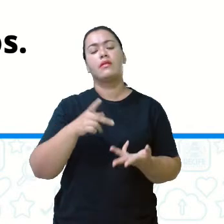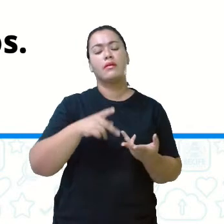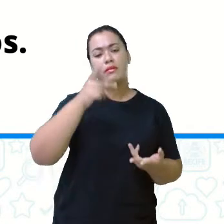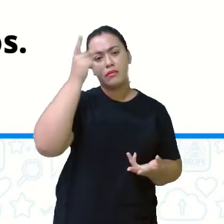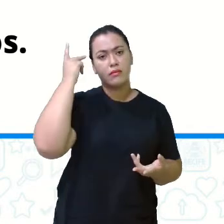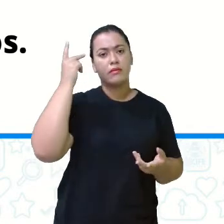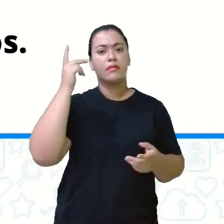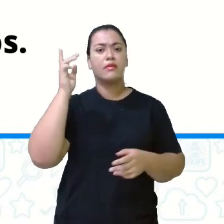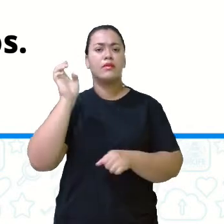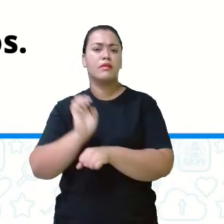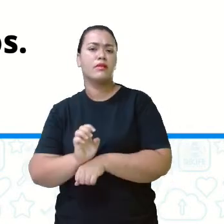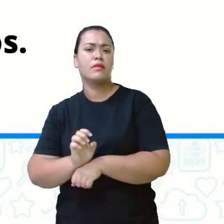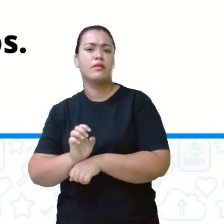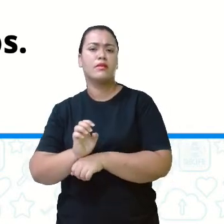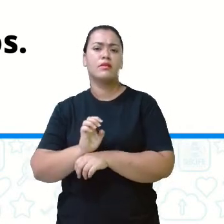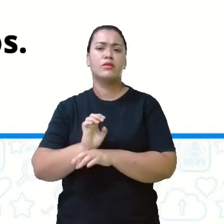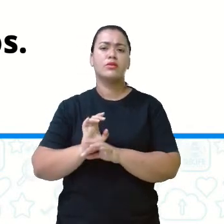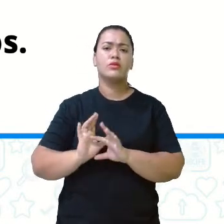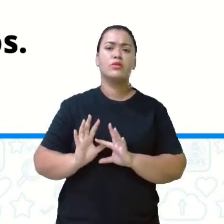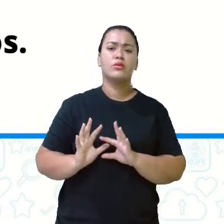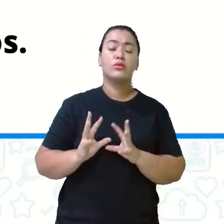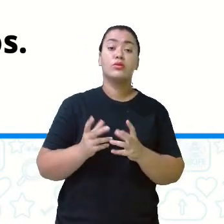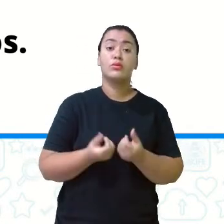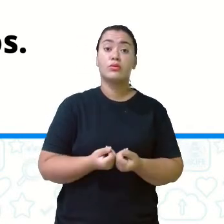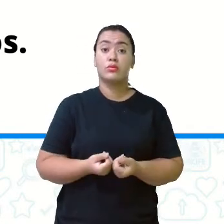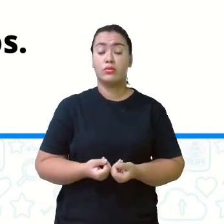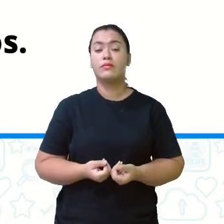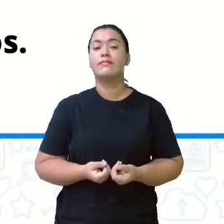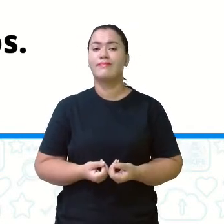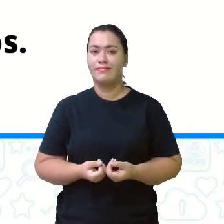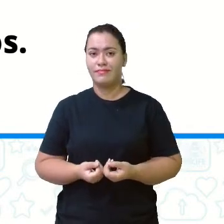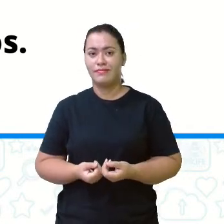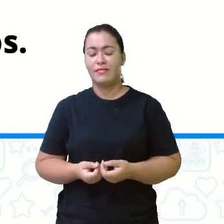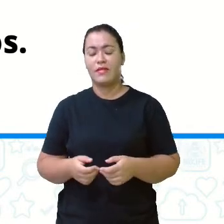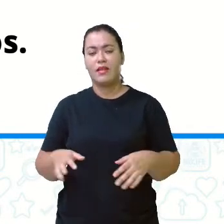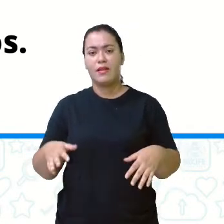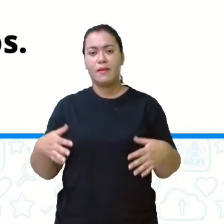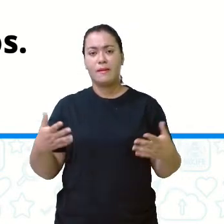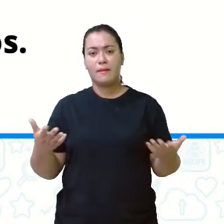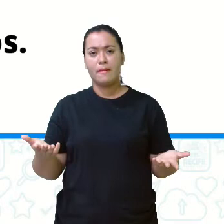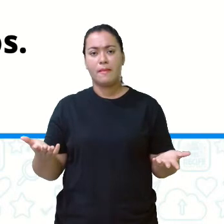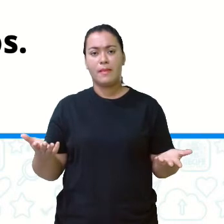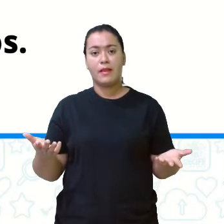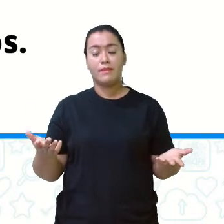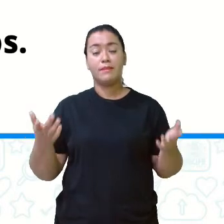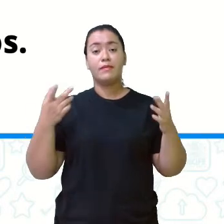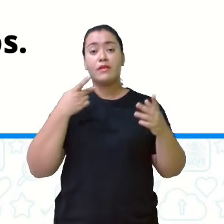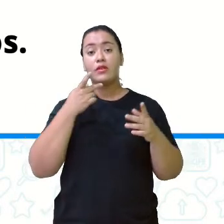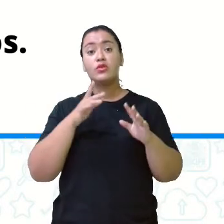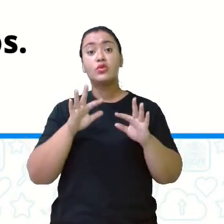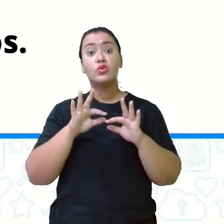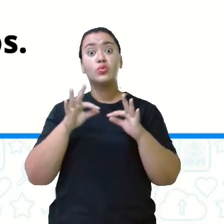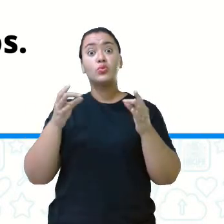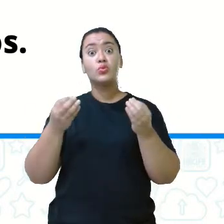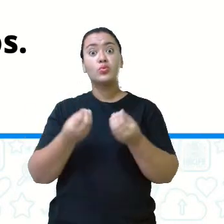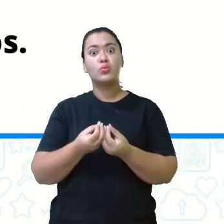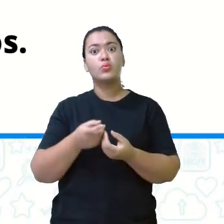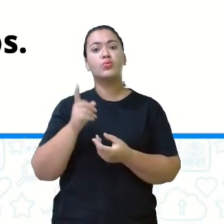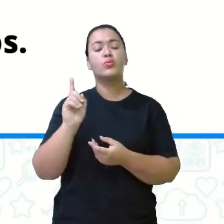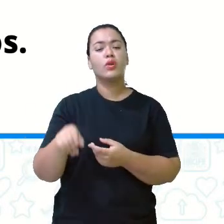processos, estados, fenômenos, substâncias, entre outros. Ou seja, todas as